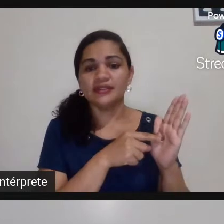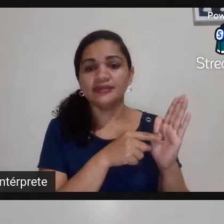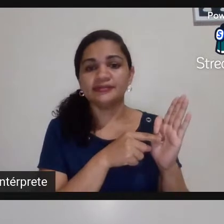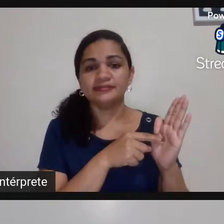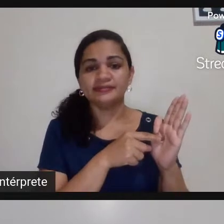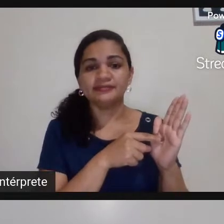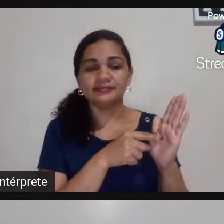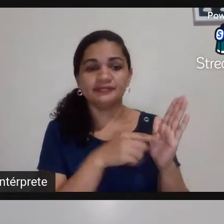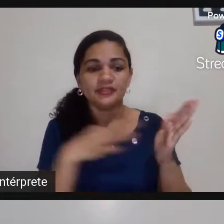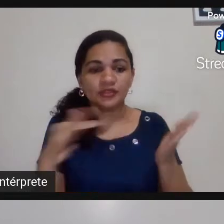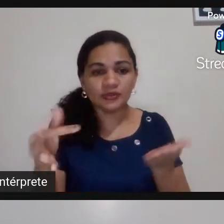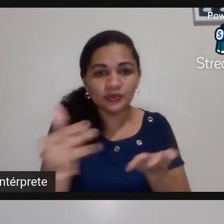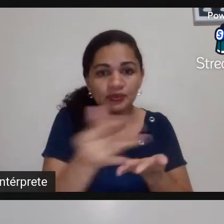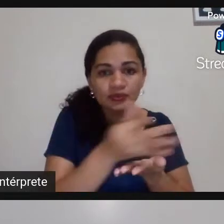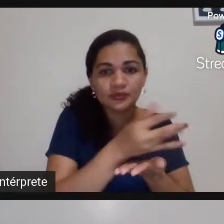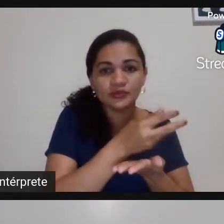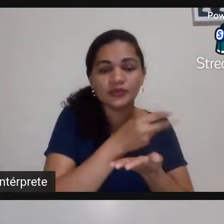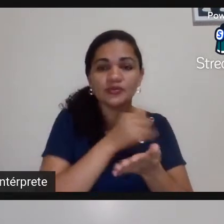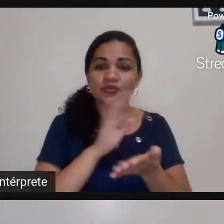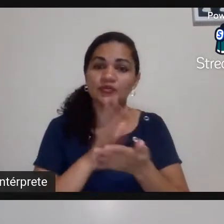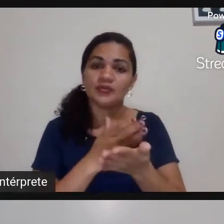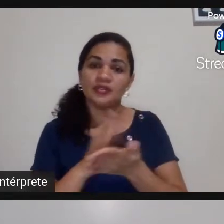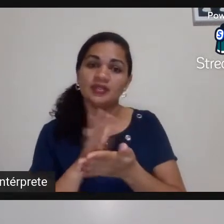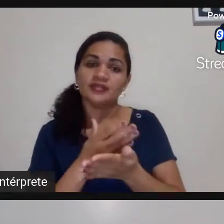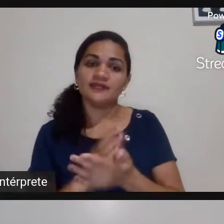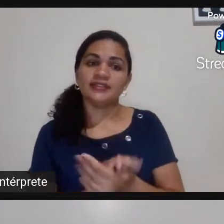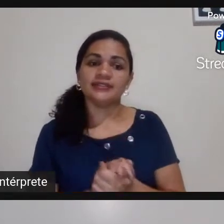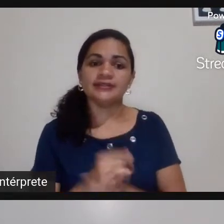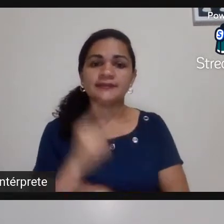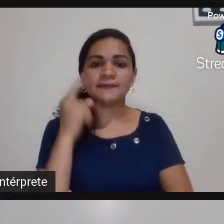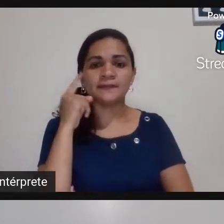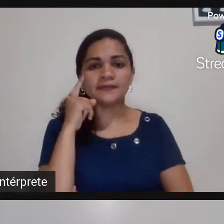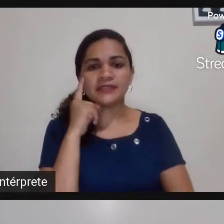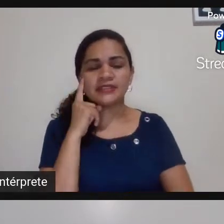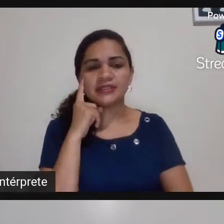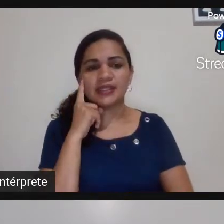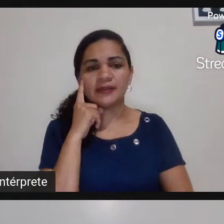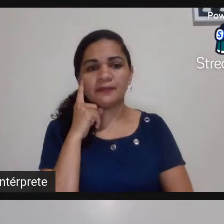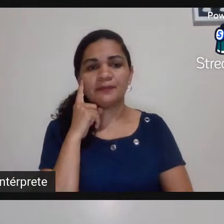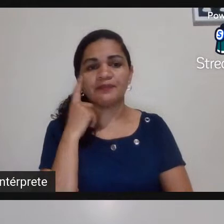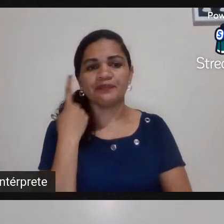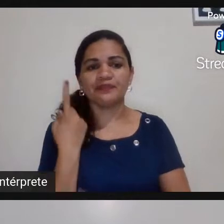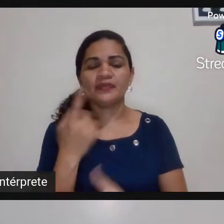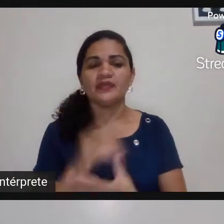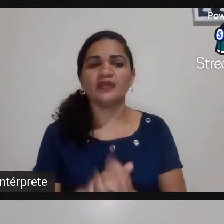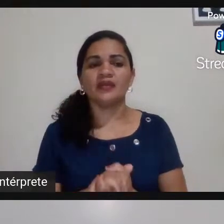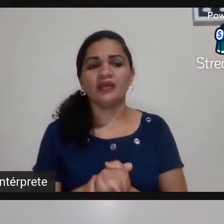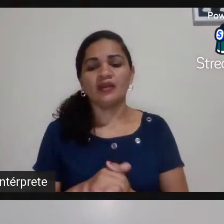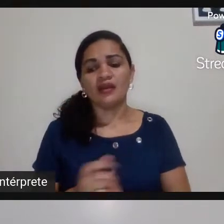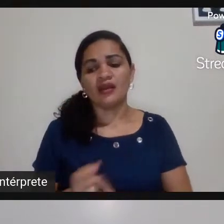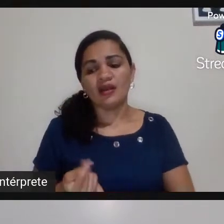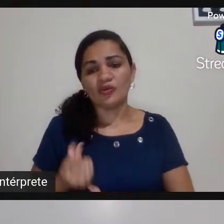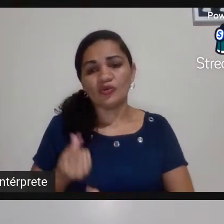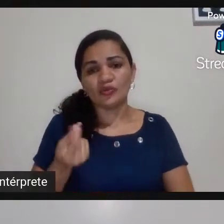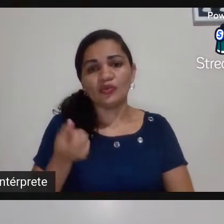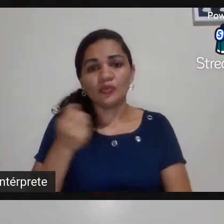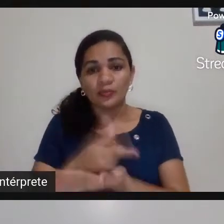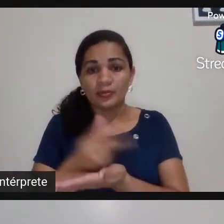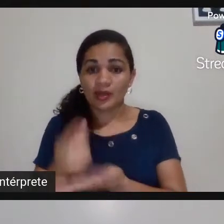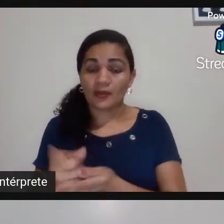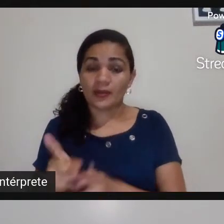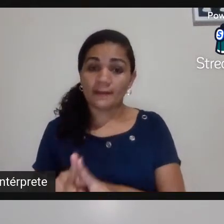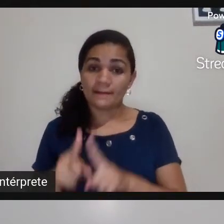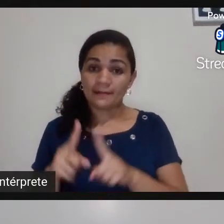consumir simplesmente por consumir às vezes e falar assim cara eu não vou entrar não é nem porque às vezes eu não tenho dinheiro de consumir até E